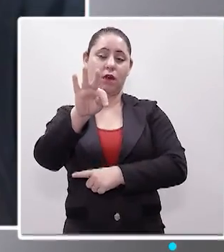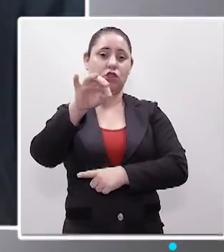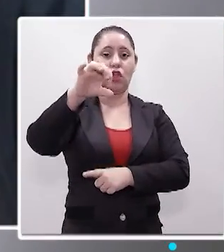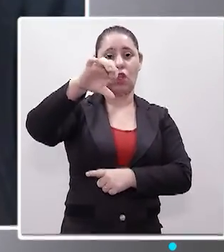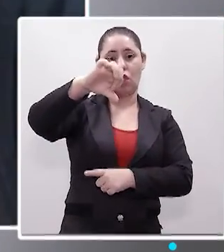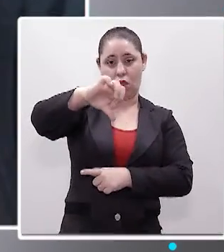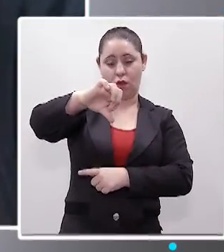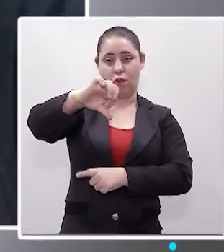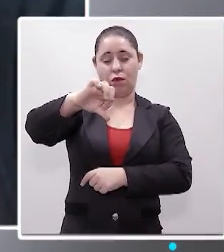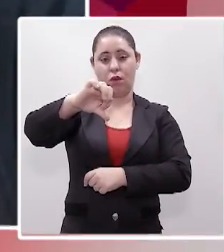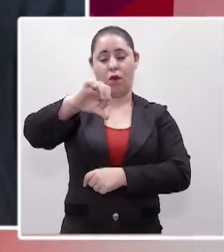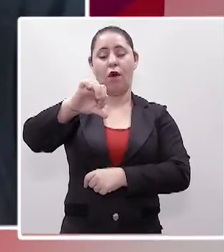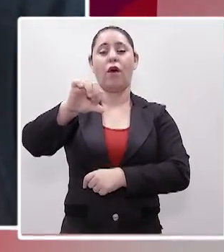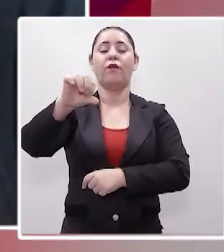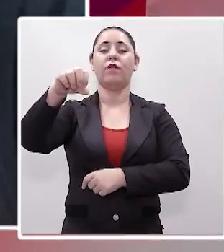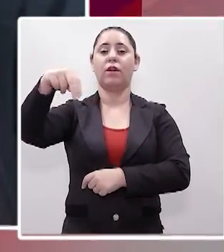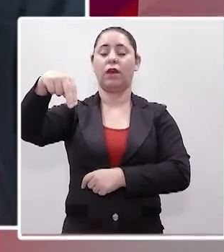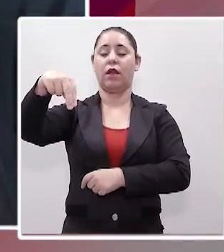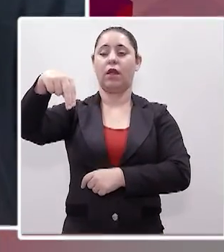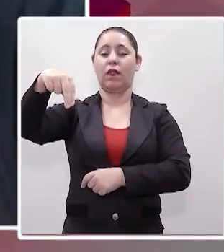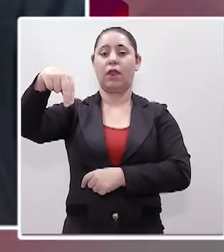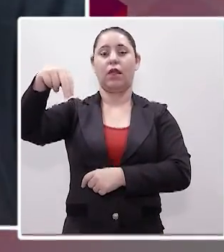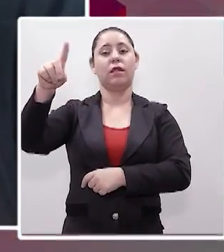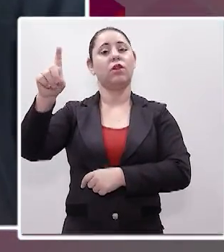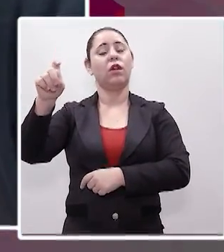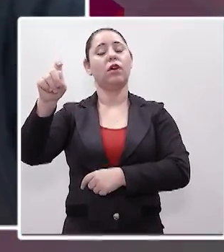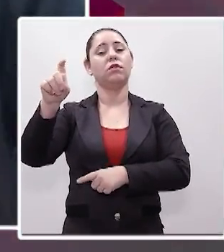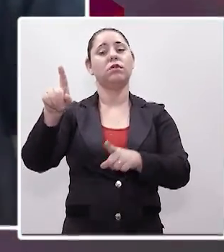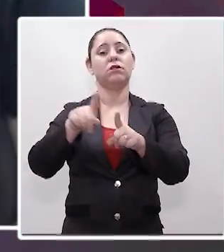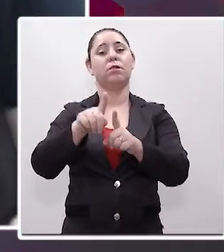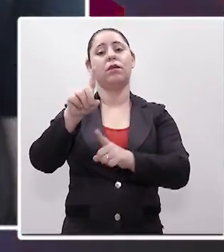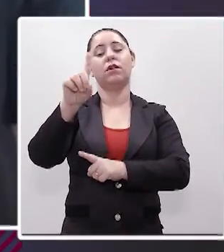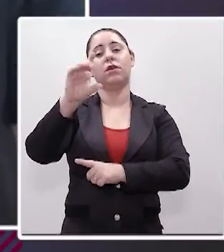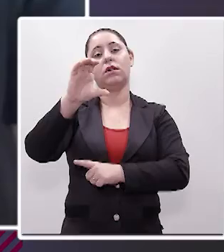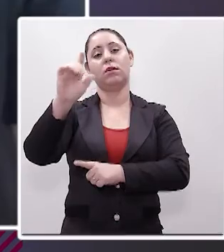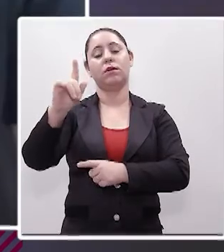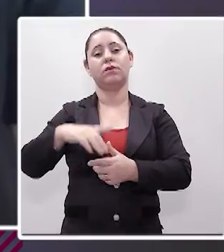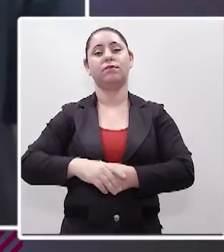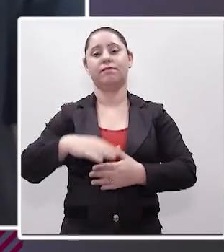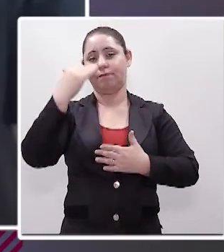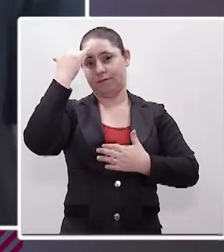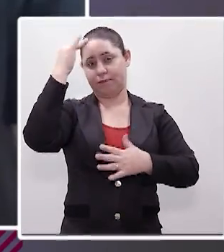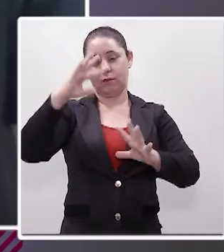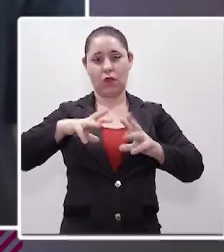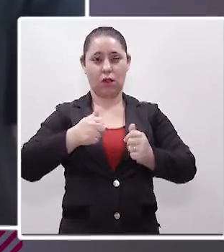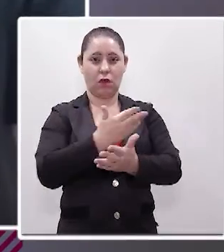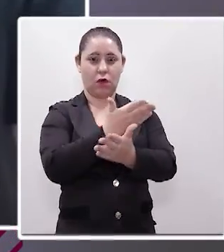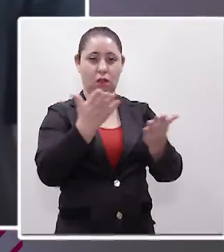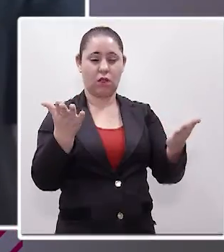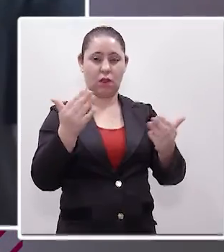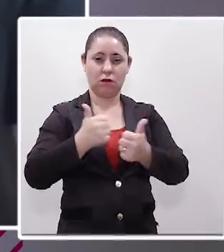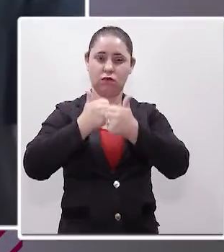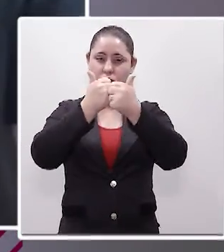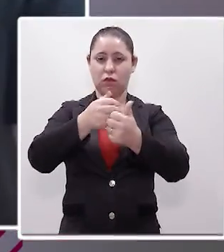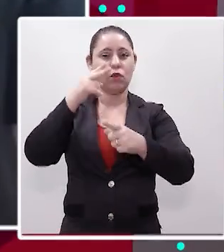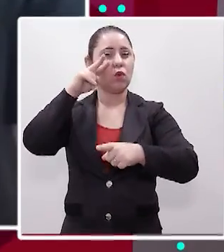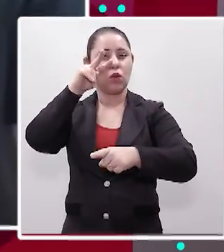estamos na programação do canal 9 do Cabo, em Campo Grande, e também lá em Dourados. Muito